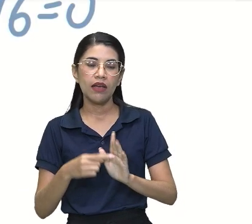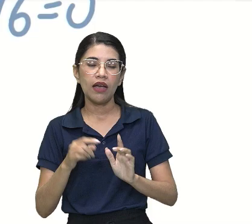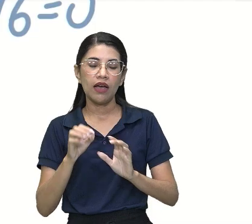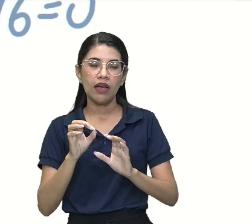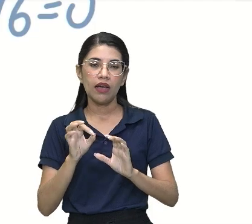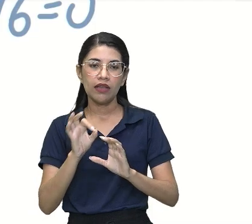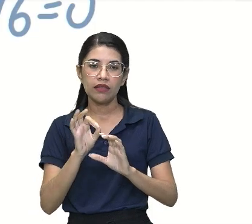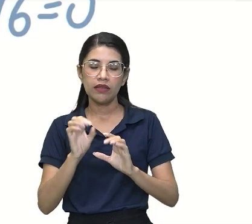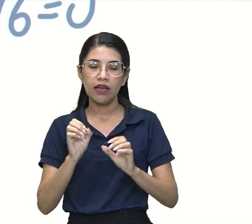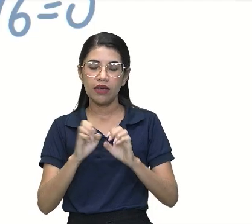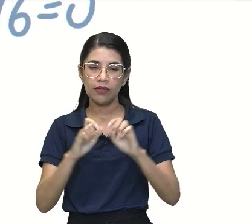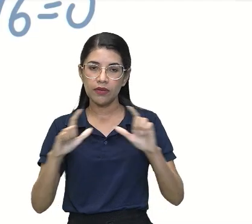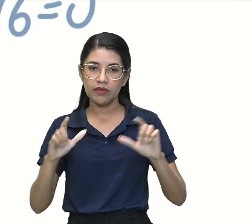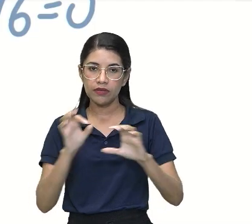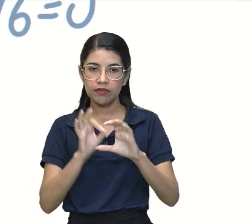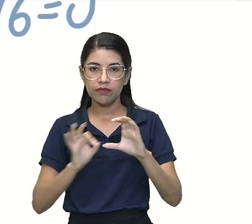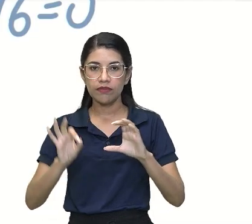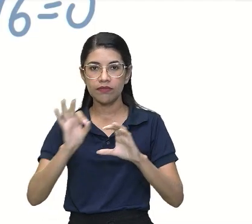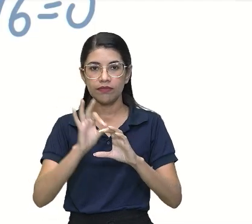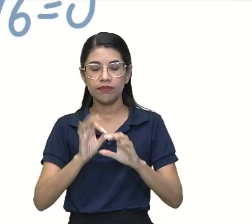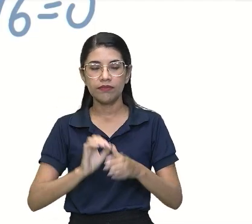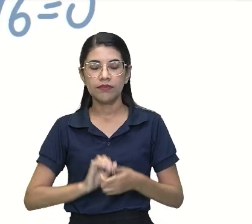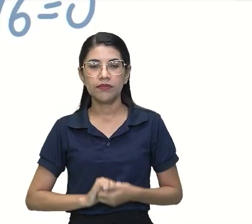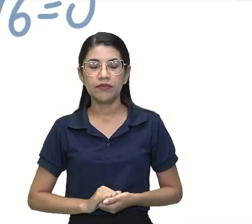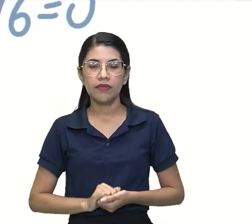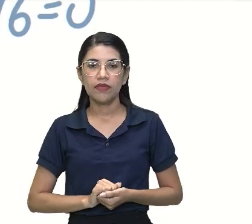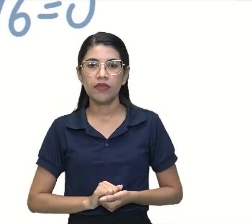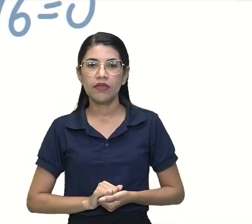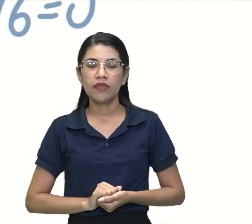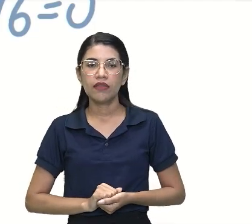da circunferência. Tá bom?